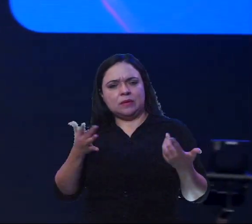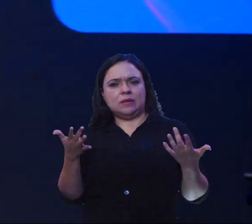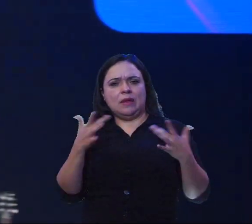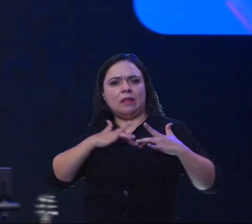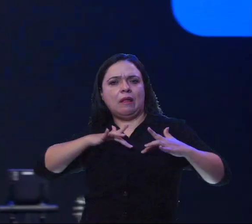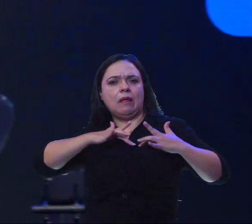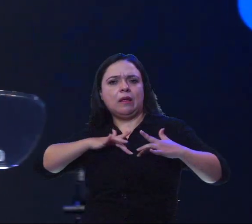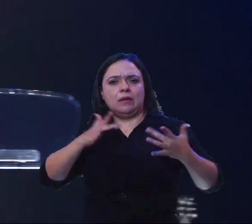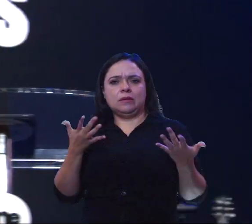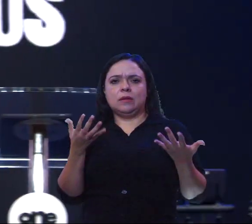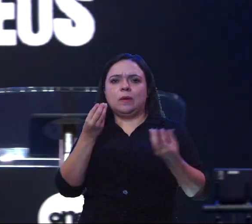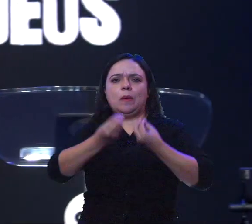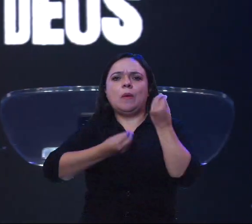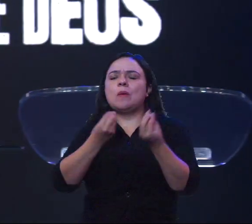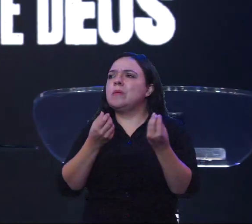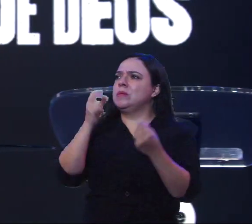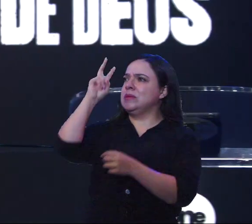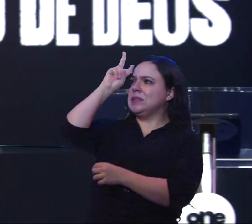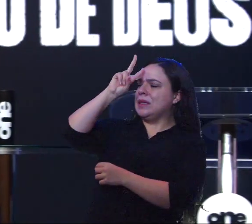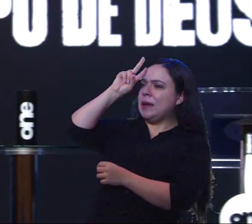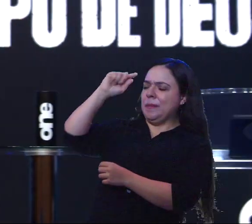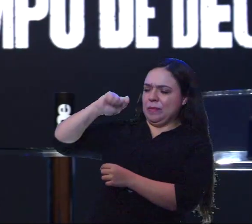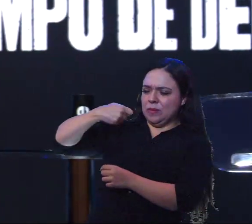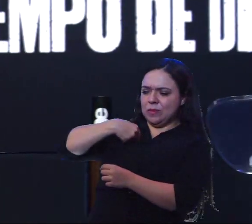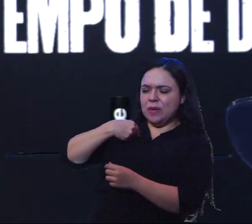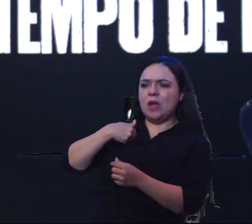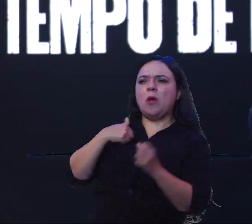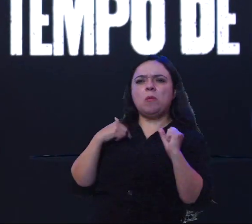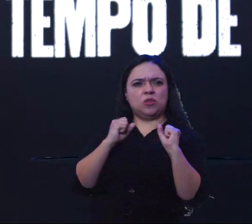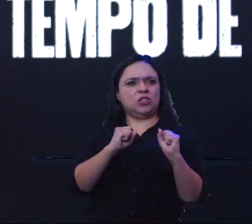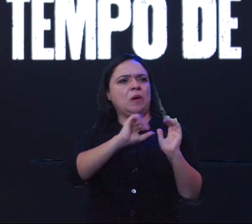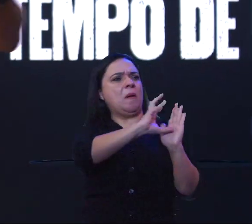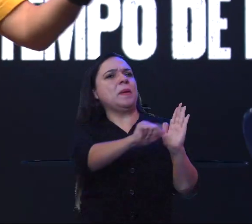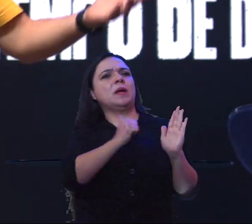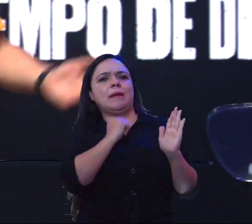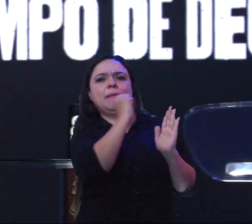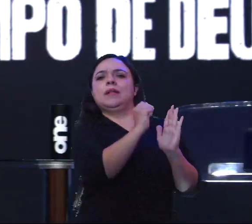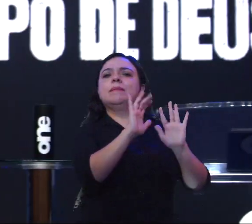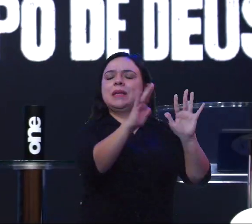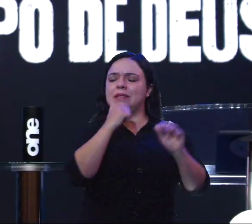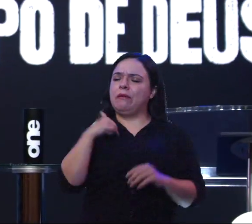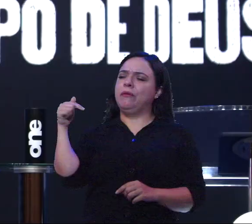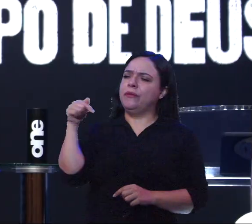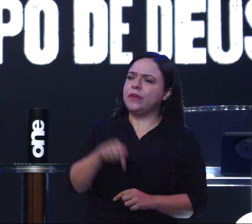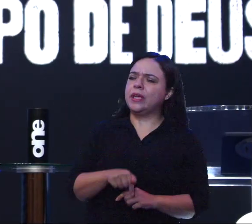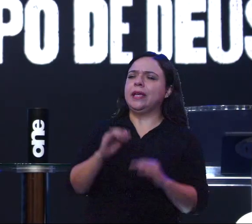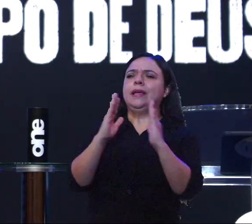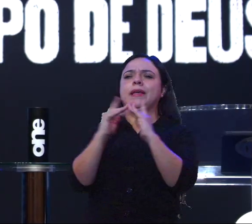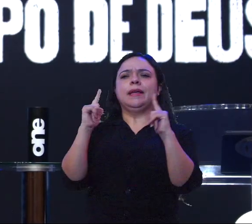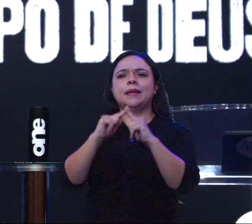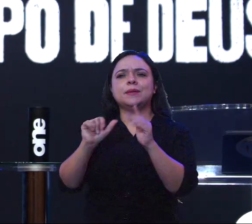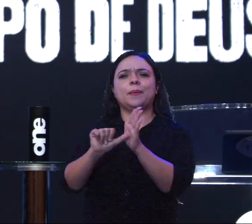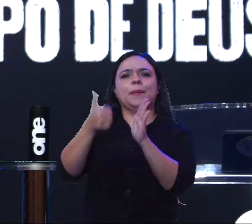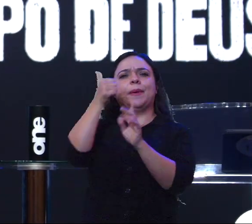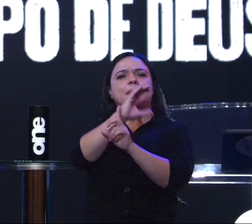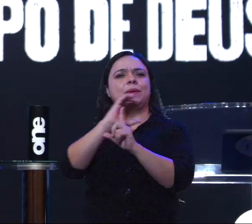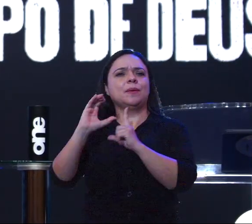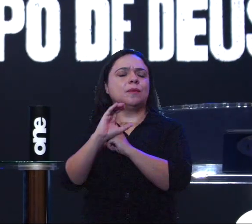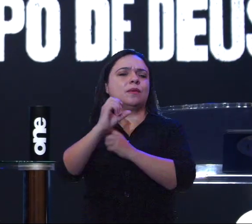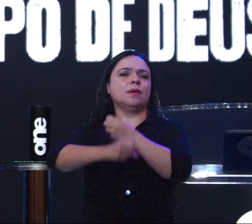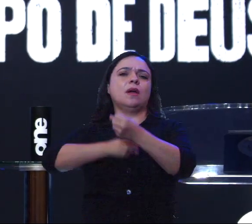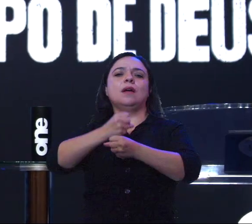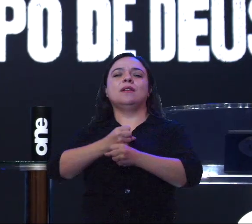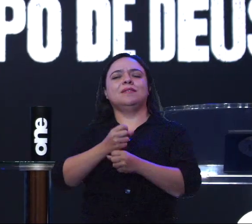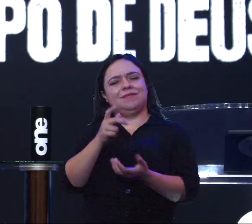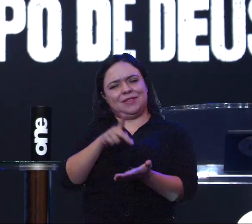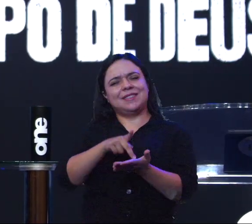Senhor, e eu? Não se esquece de mim. Eu estou aqui, Senhor, eu podia estar roubando, podia estar matando, mas estou aqui, na igreja, no primeiro culto do ano. A gente pensa